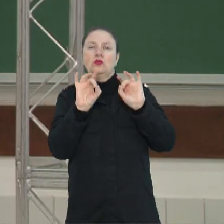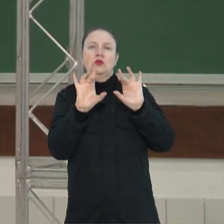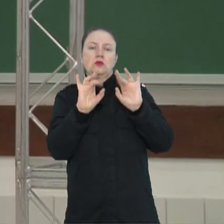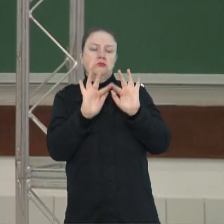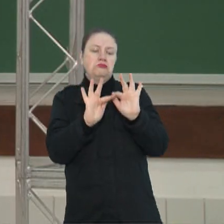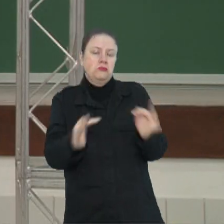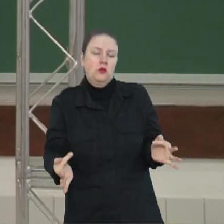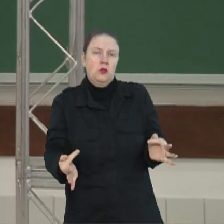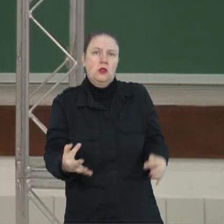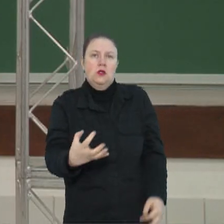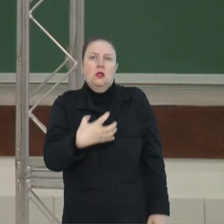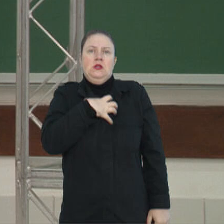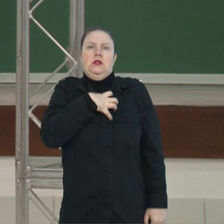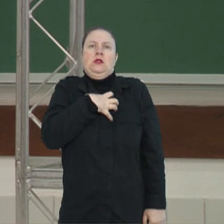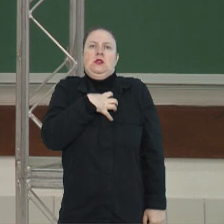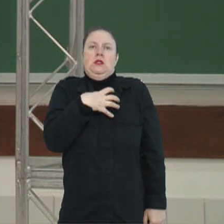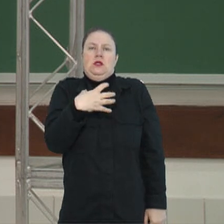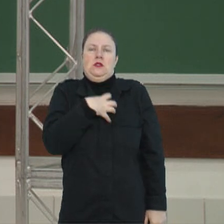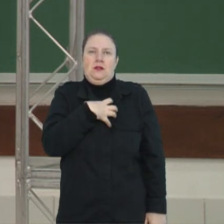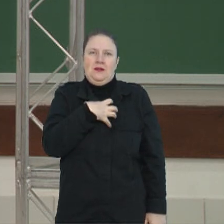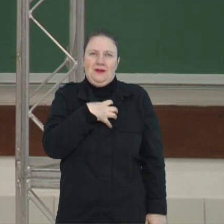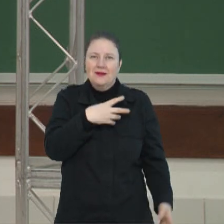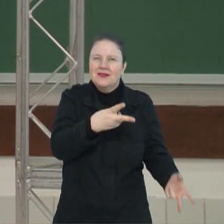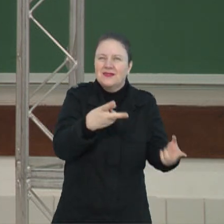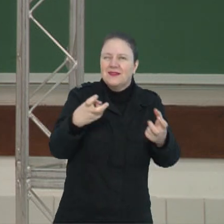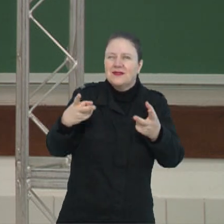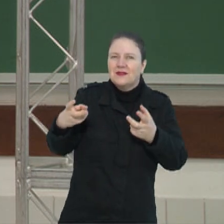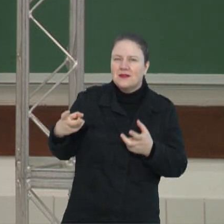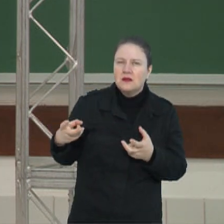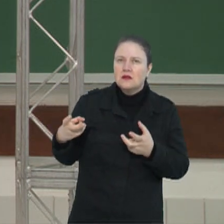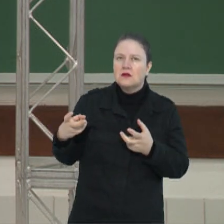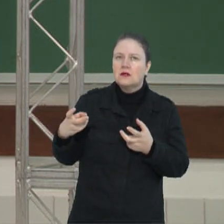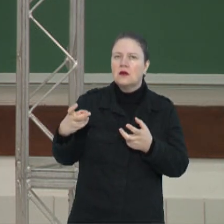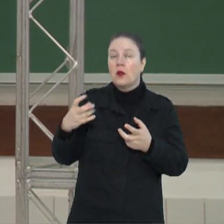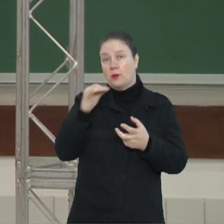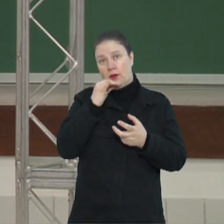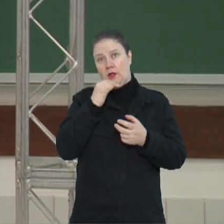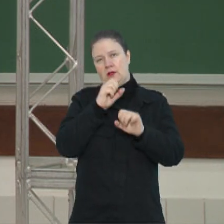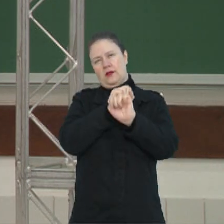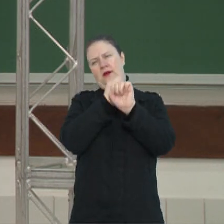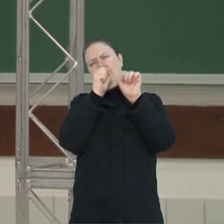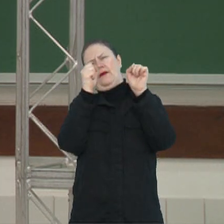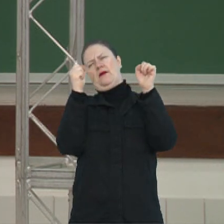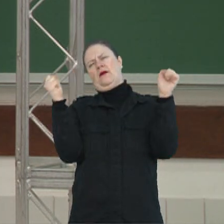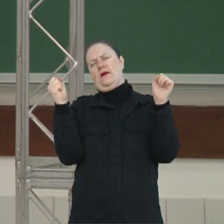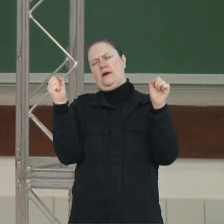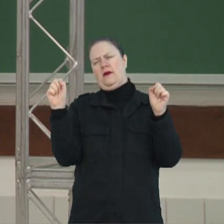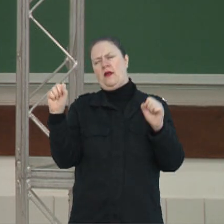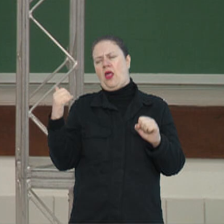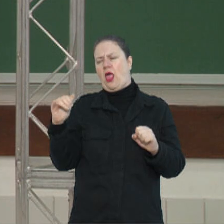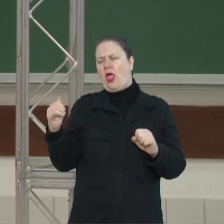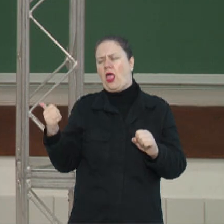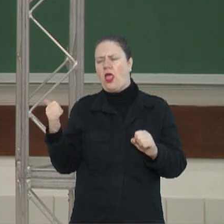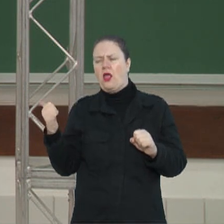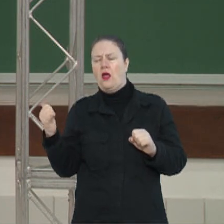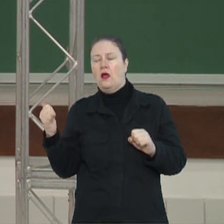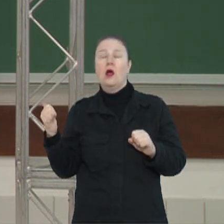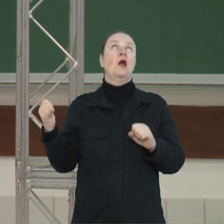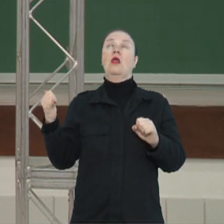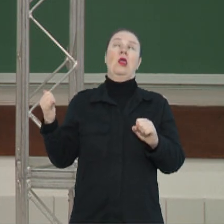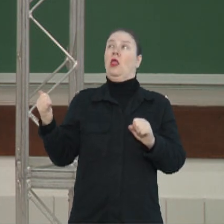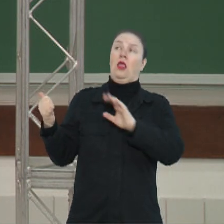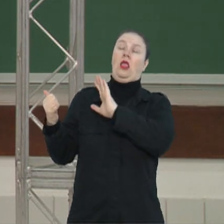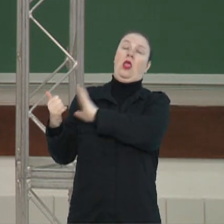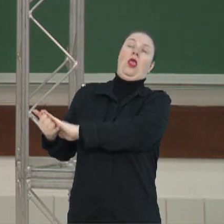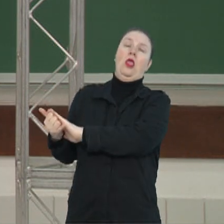desejo? Estão percebendo a questão aqui? Você acorda de manhã, o despertador toca, né? Você abre seus lindos olhinhos. E